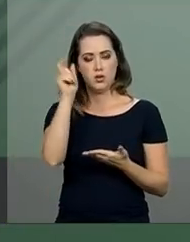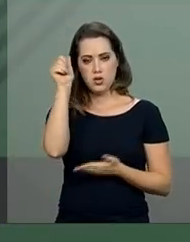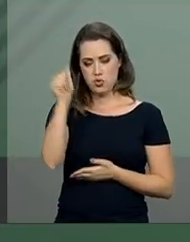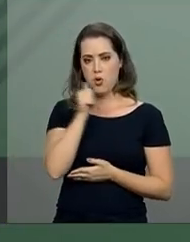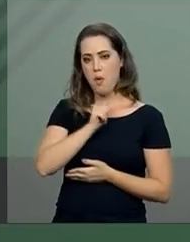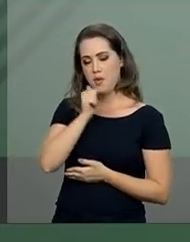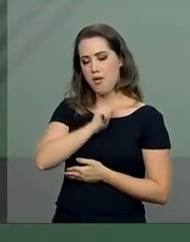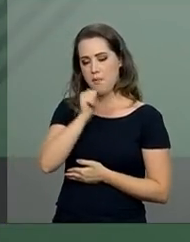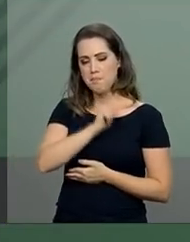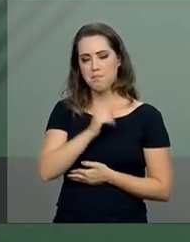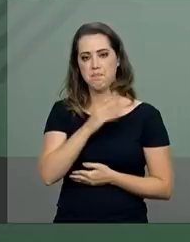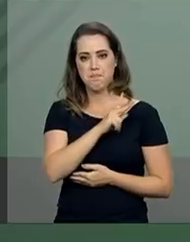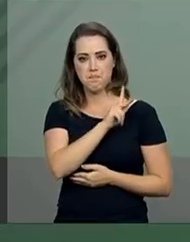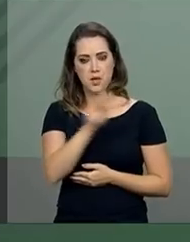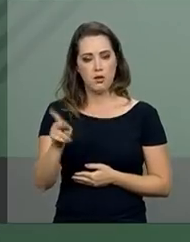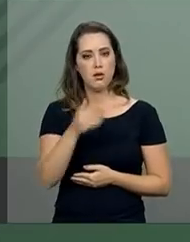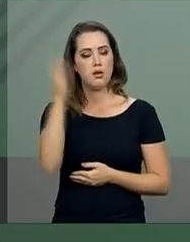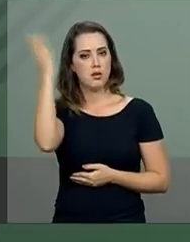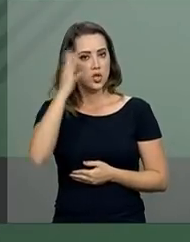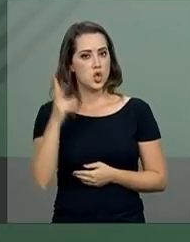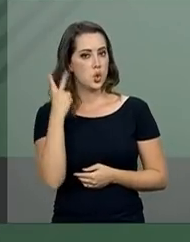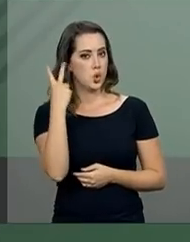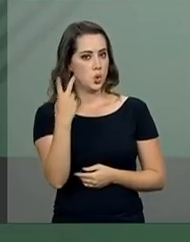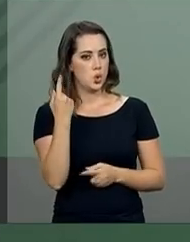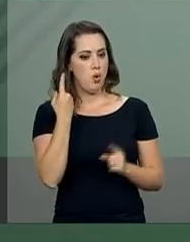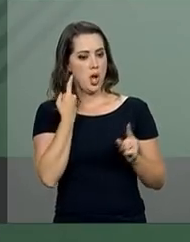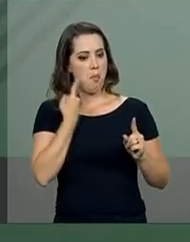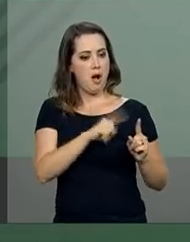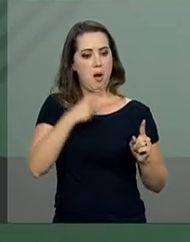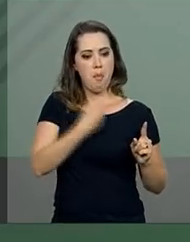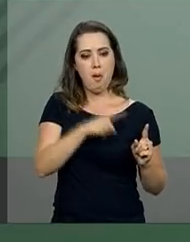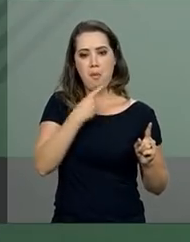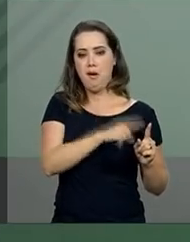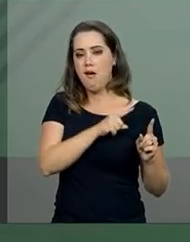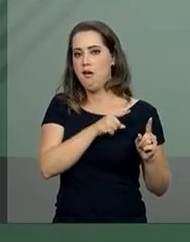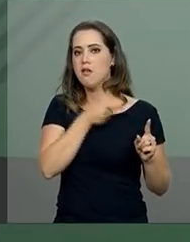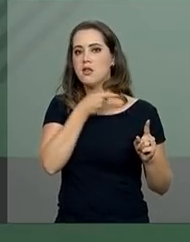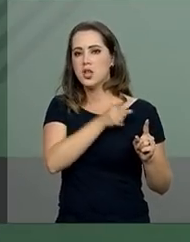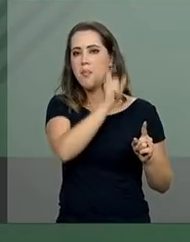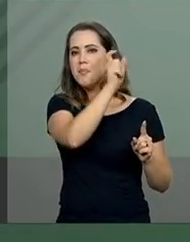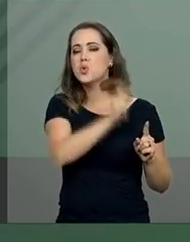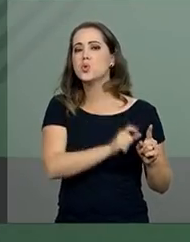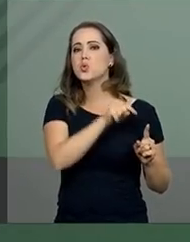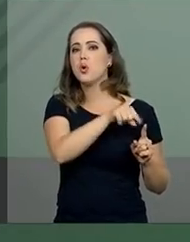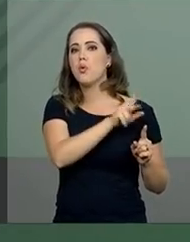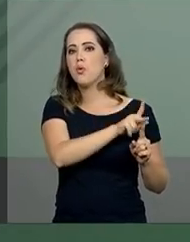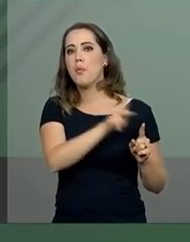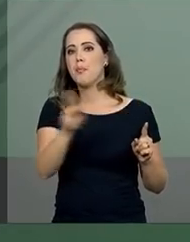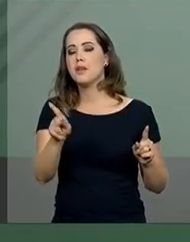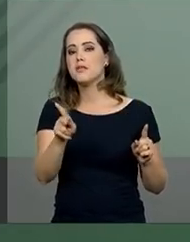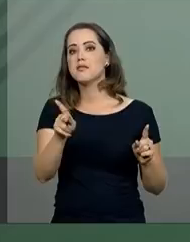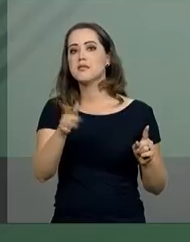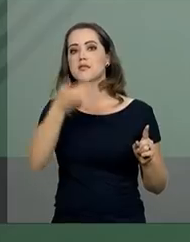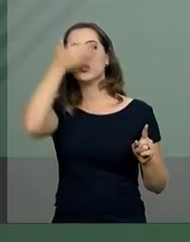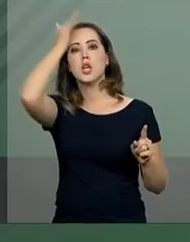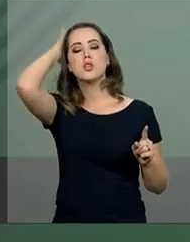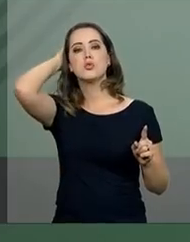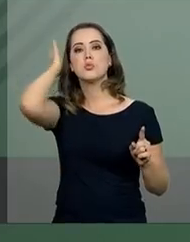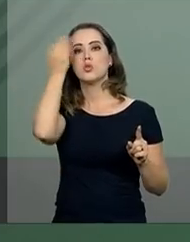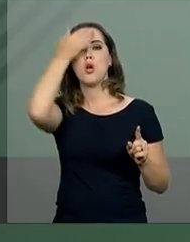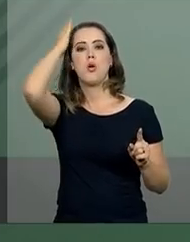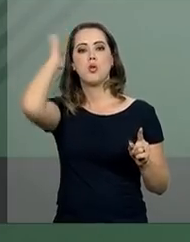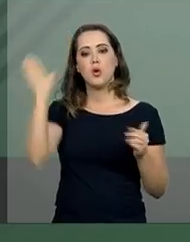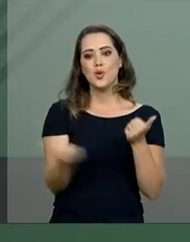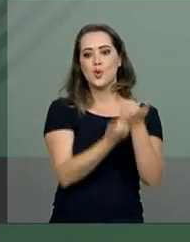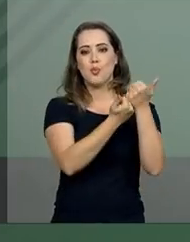presidente da república duas denúncias em relação ao presidente da república que substituiu a